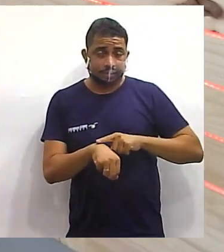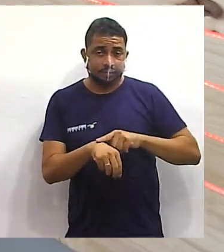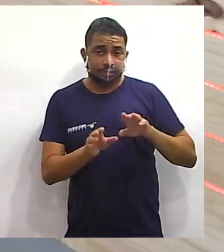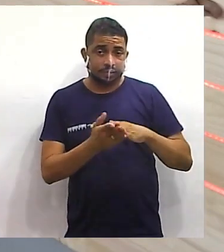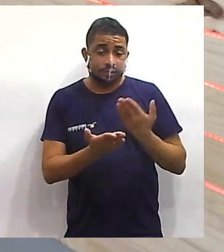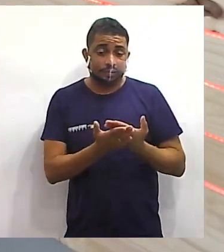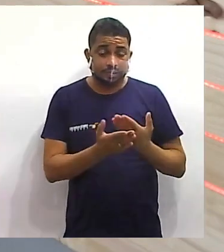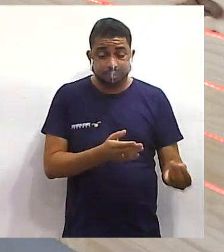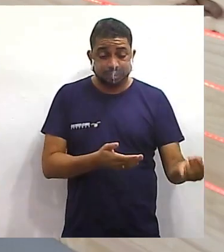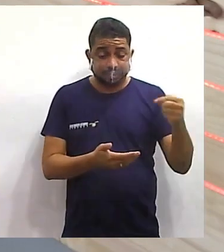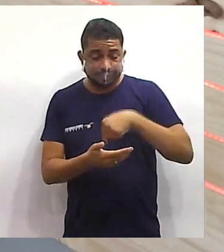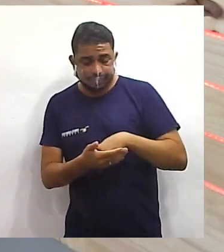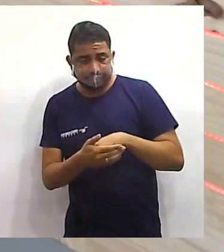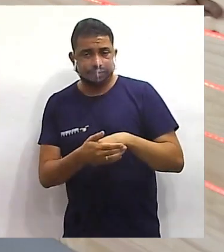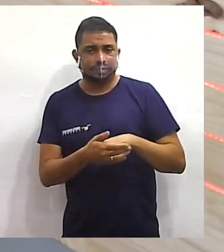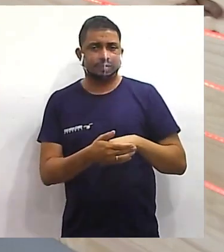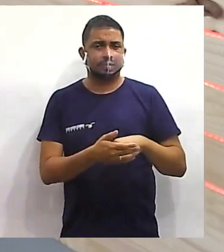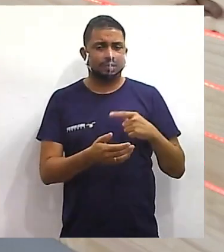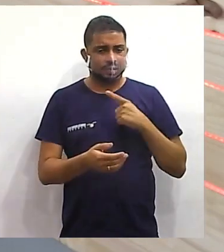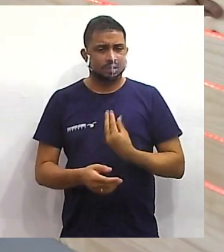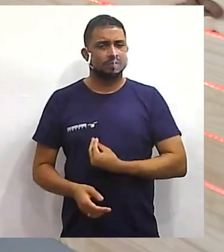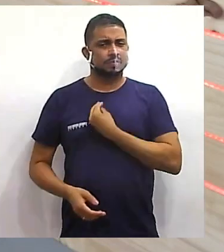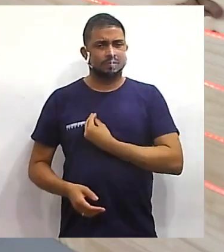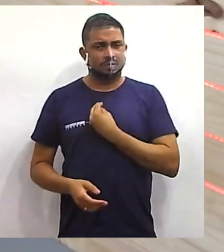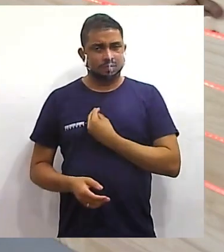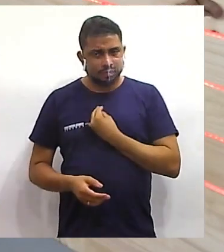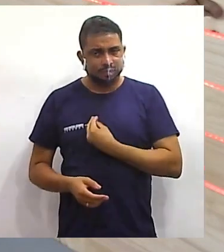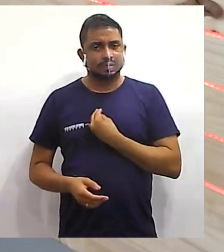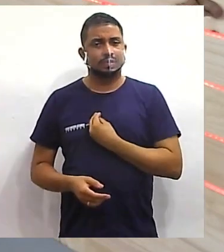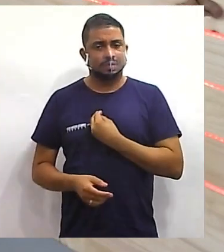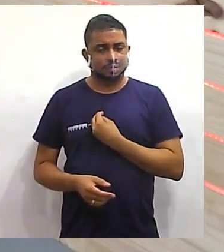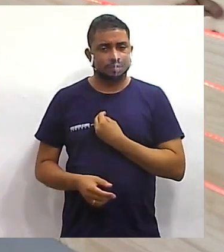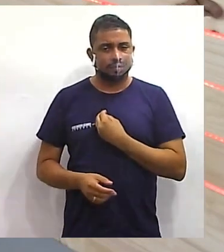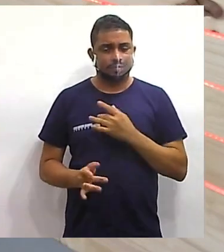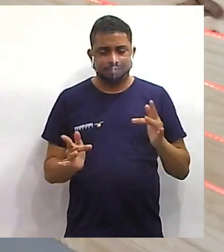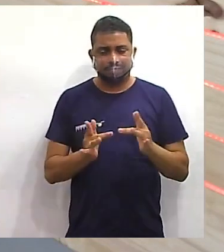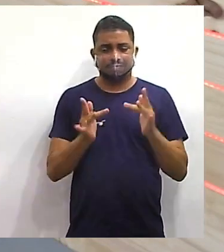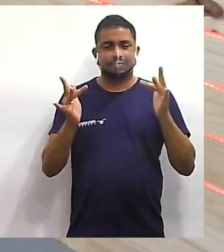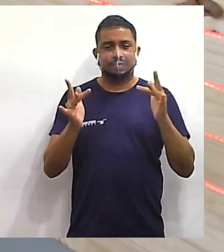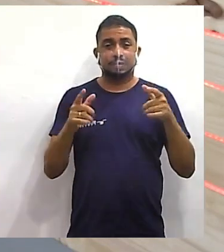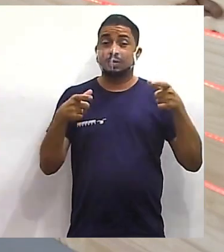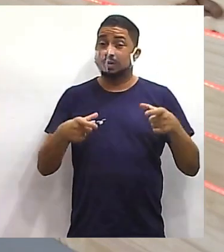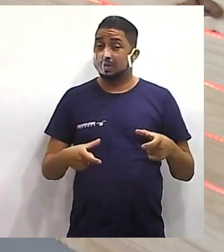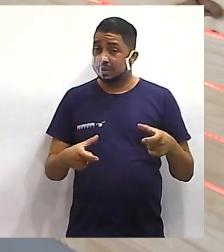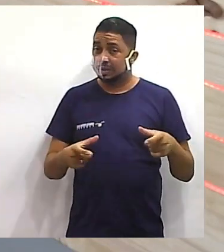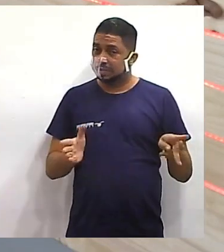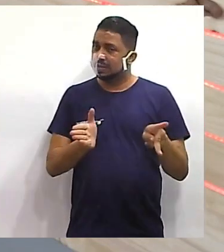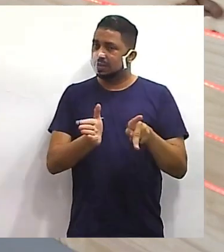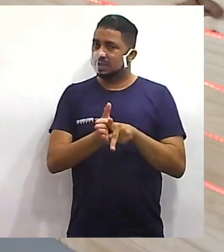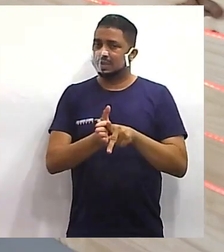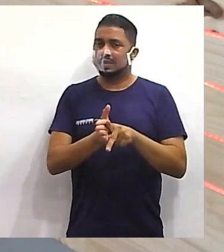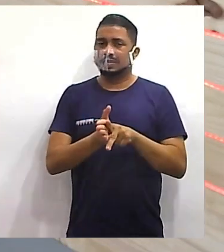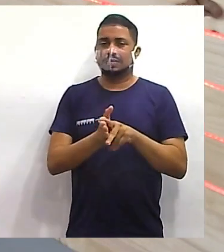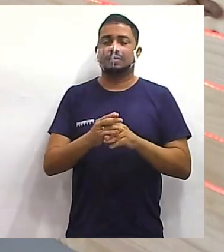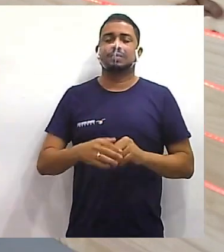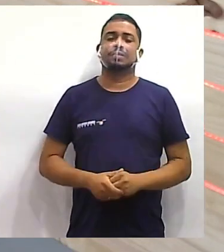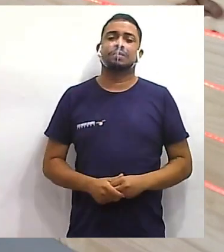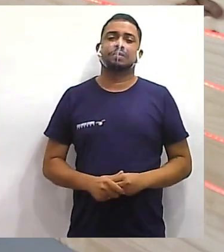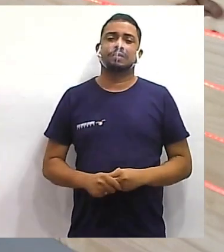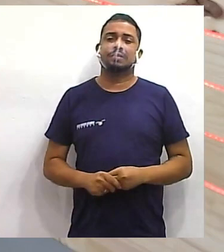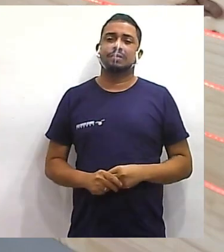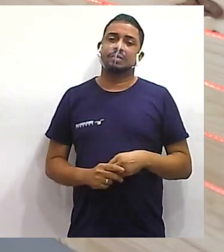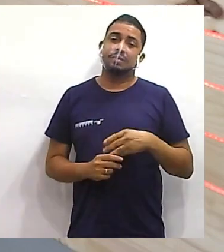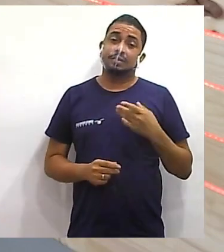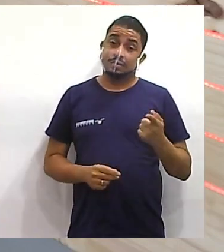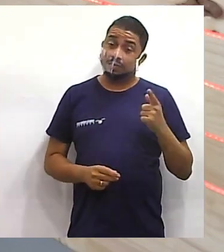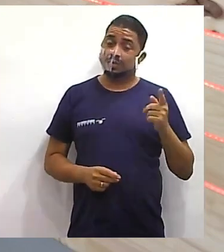que ele se estabeleça vínculo afetivo com aquele local. Pertencimento. O pertencimento, né? Aquilo que